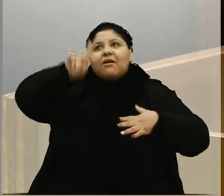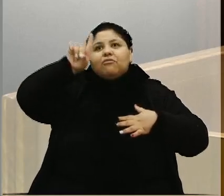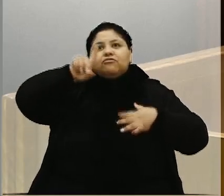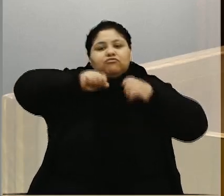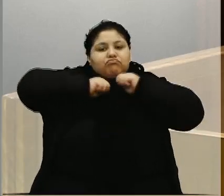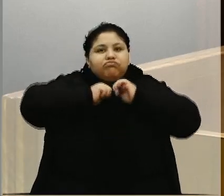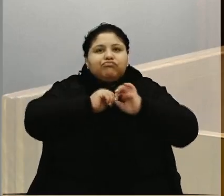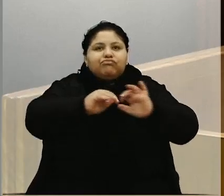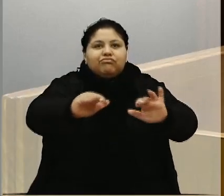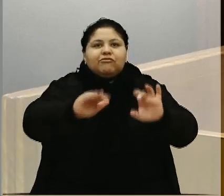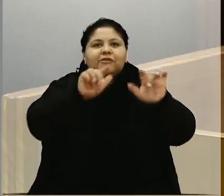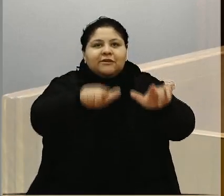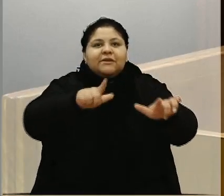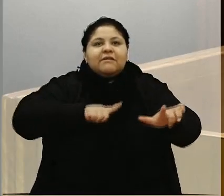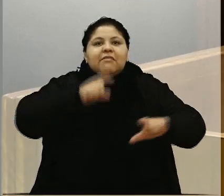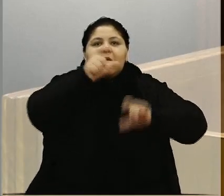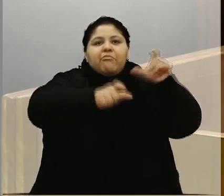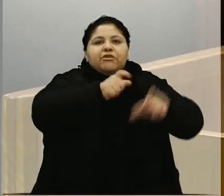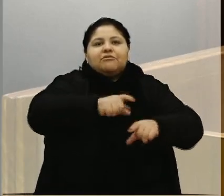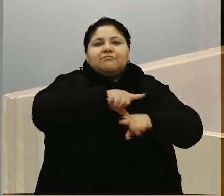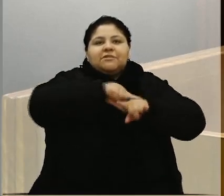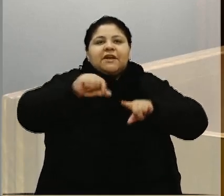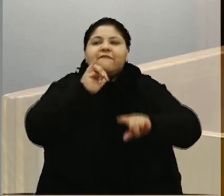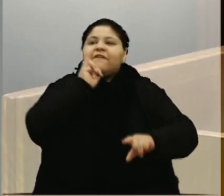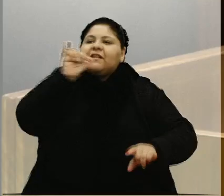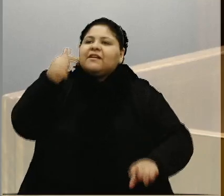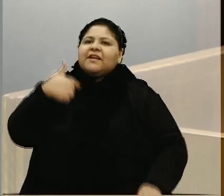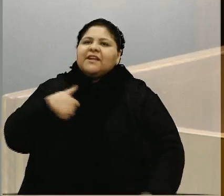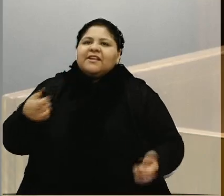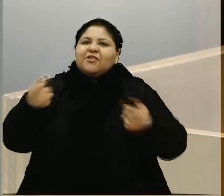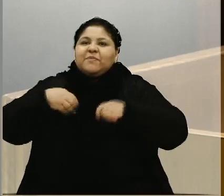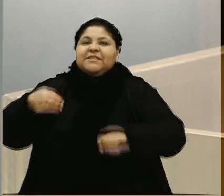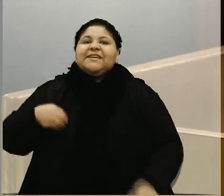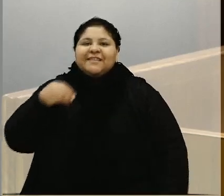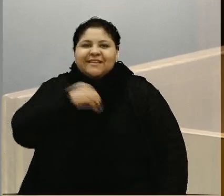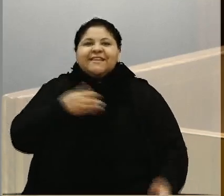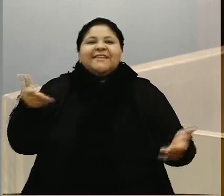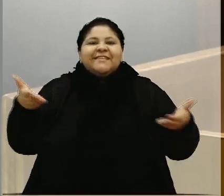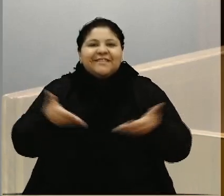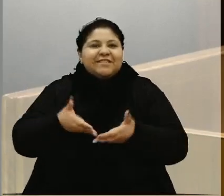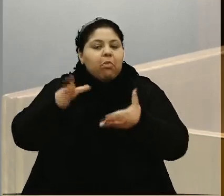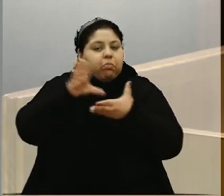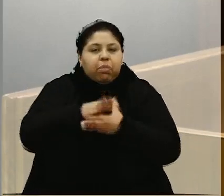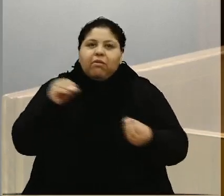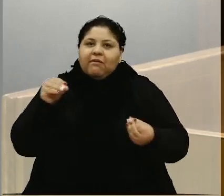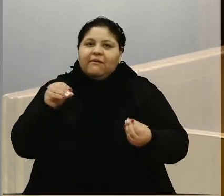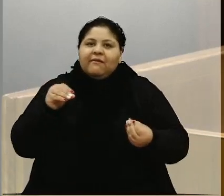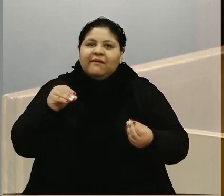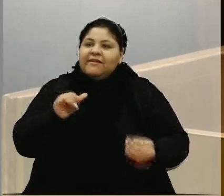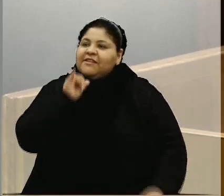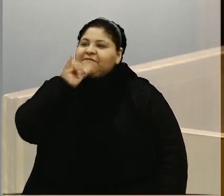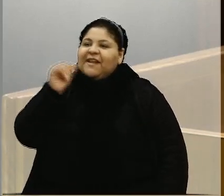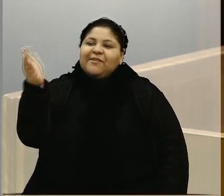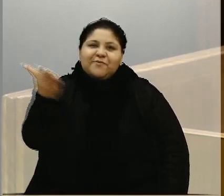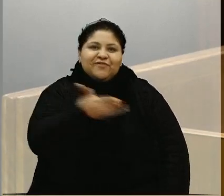tem muitos pacientes que saem de lá falando, eu nem precisava do médico, porque eu já fui curado só de ter falado com